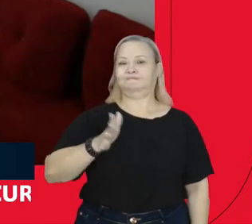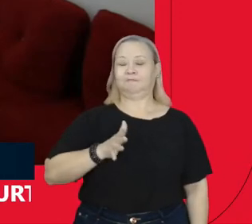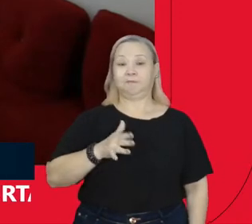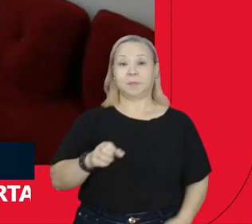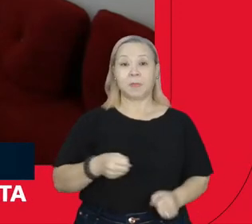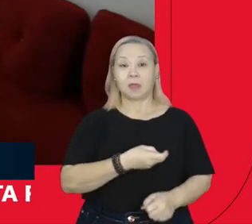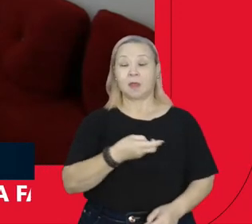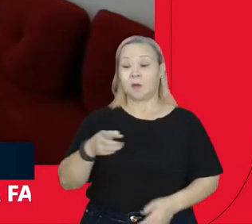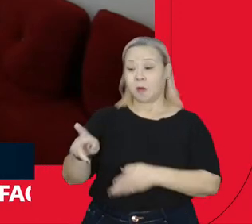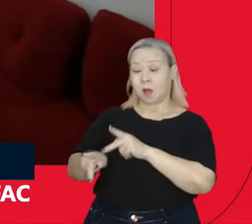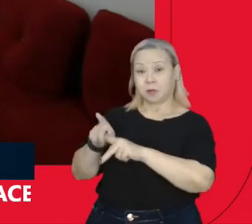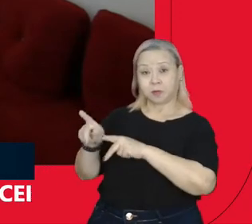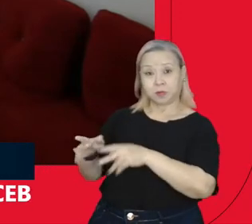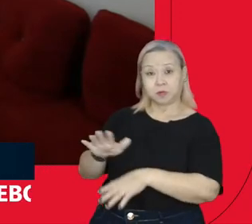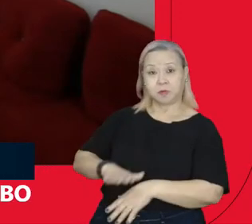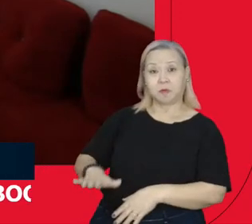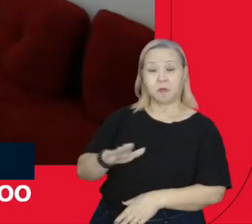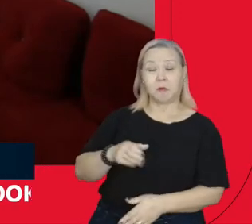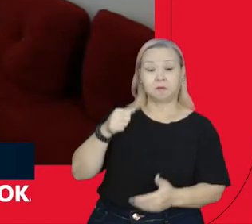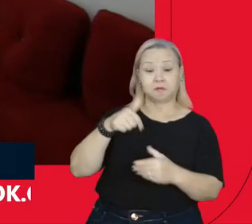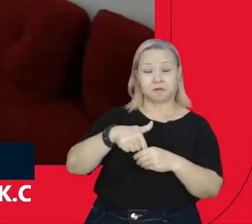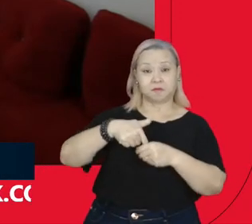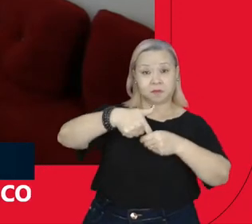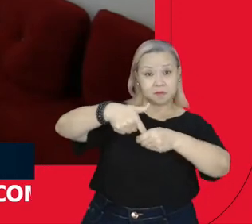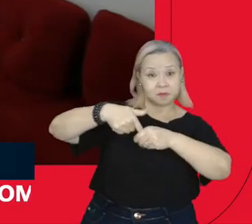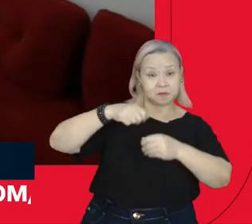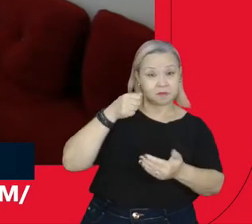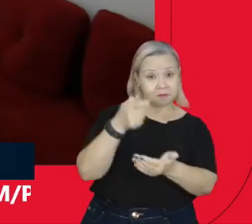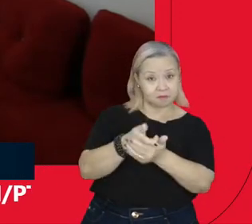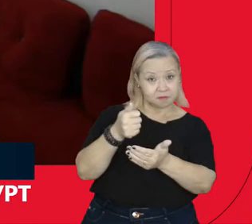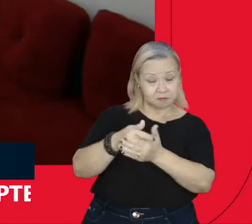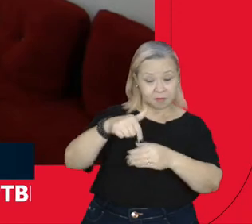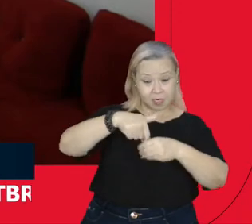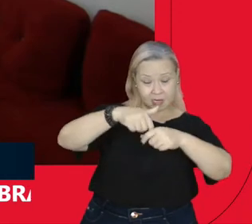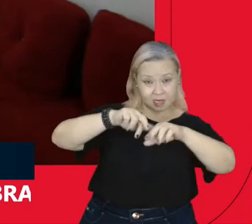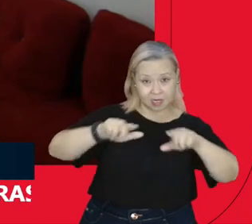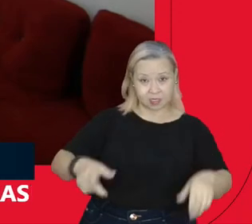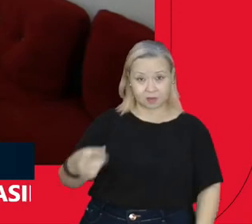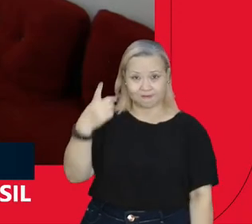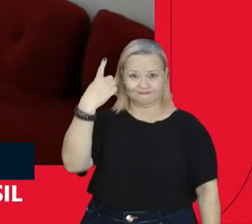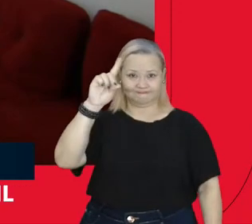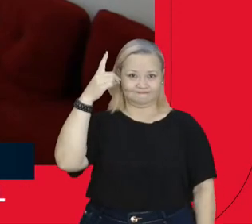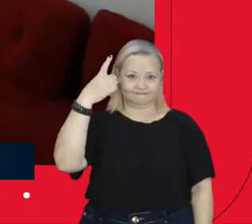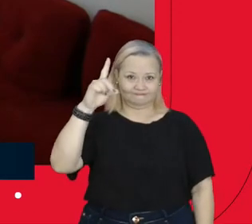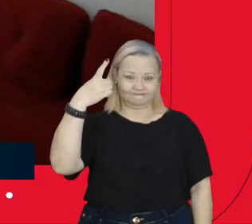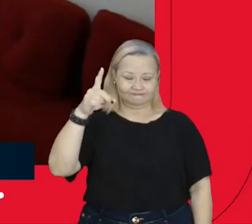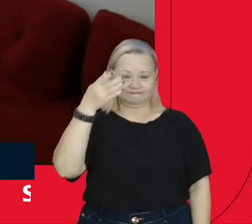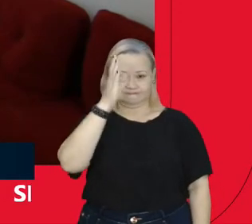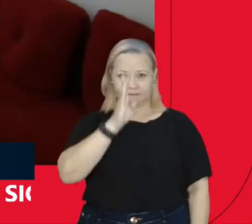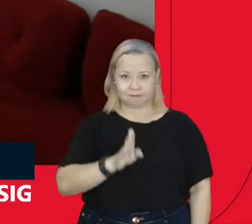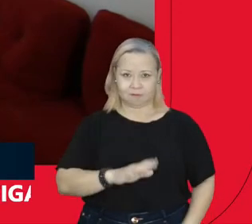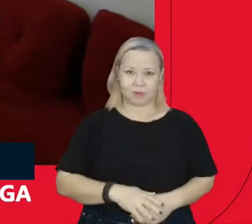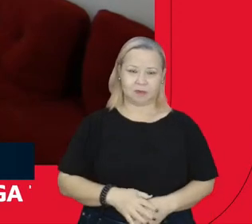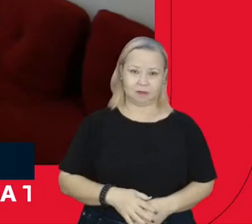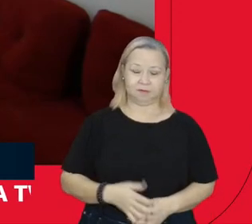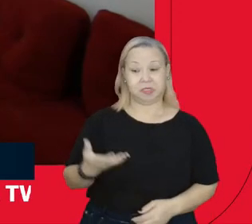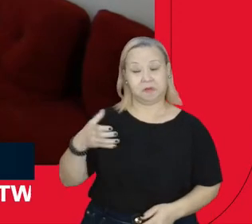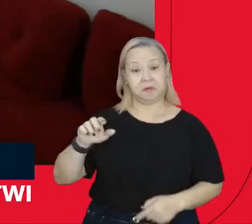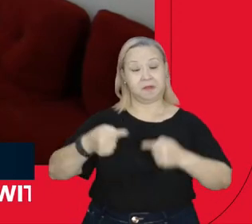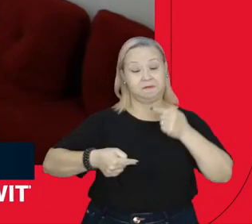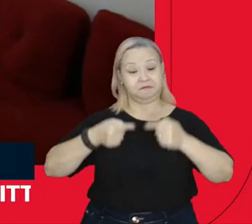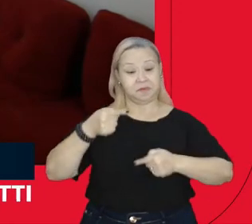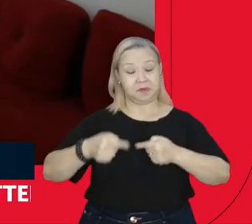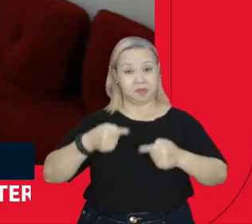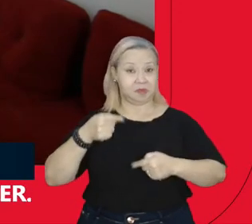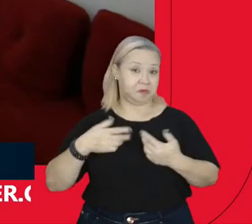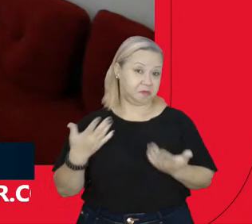pagando gasolina dolarizada no país. Essa é a verdade pura e simples, e que ele não quer discutir isso num debate, por exemplo. A verdade é que depois